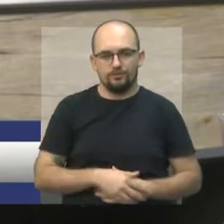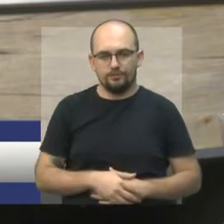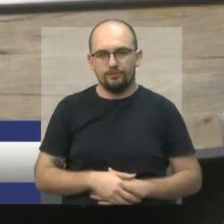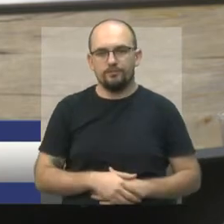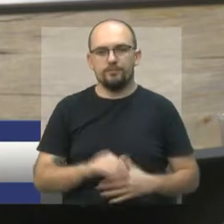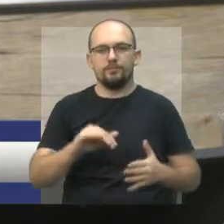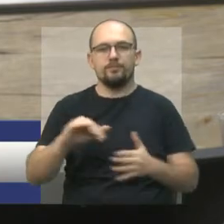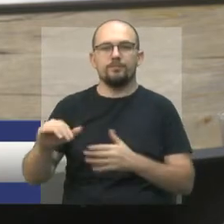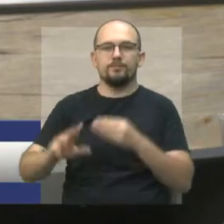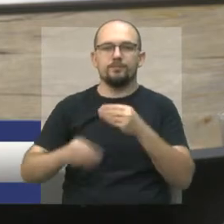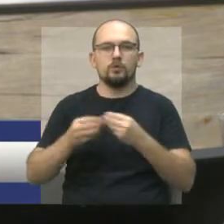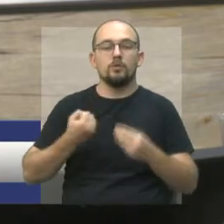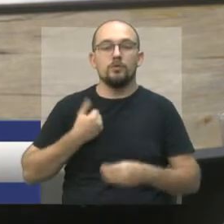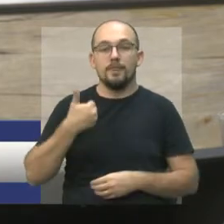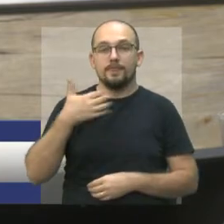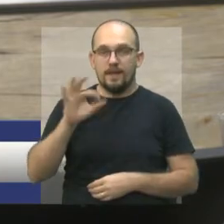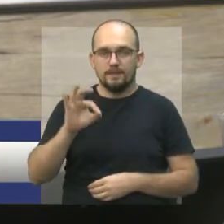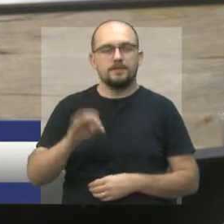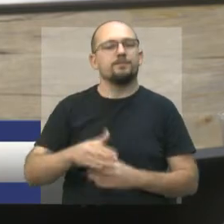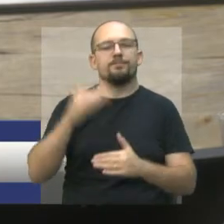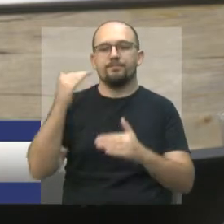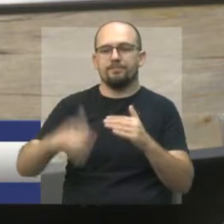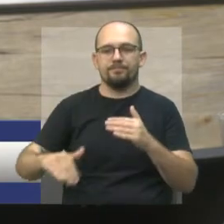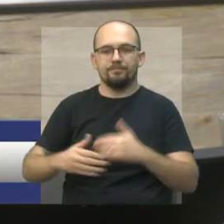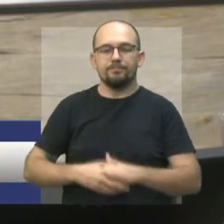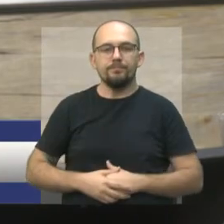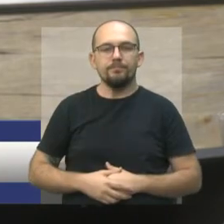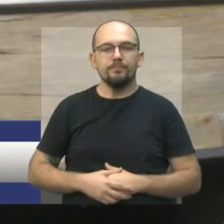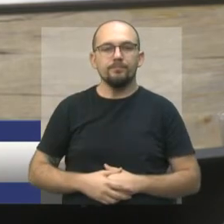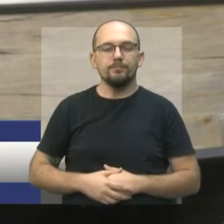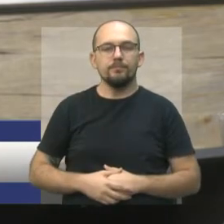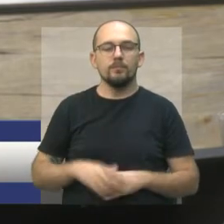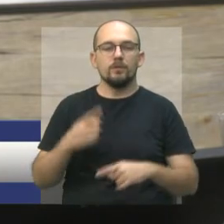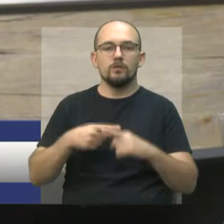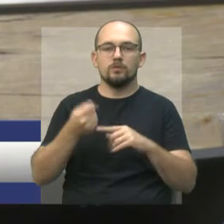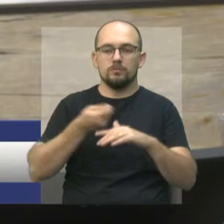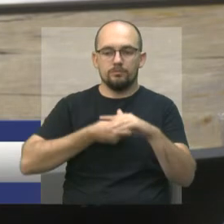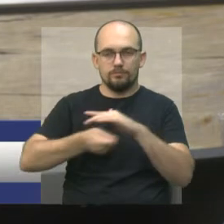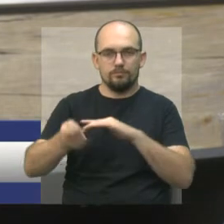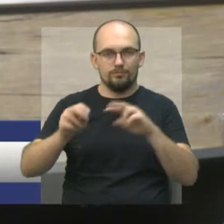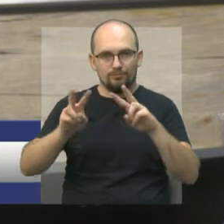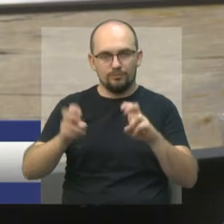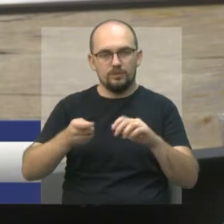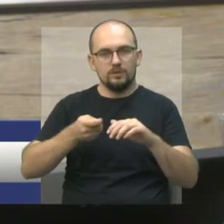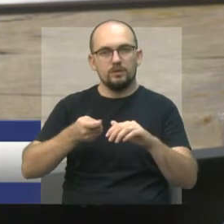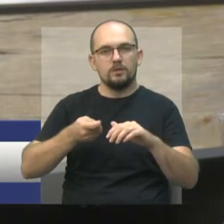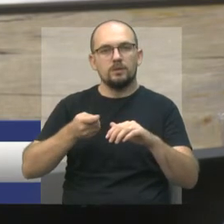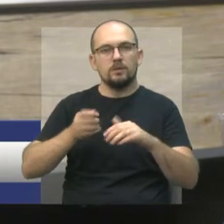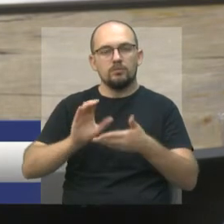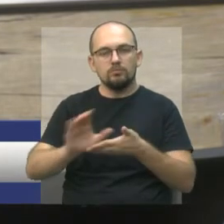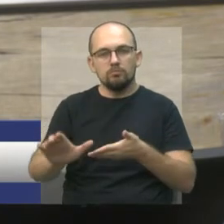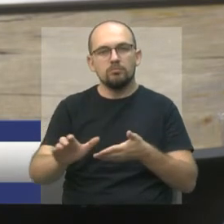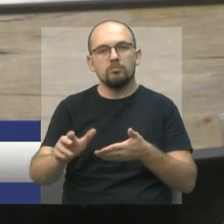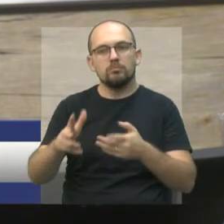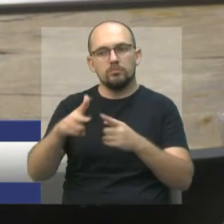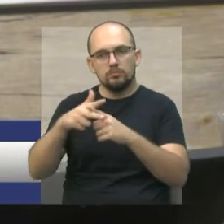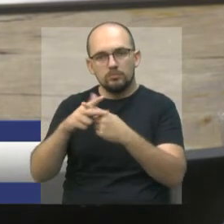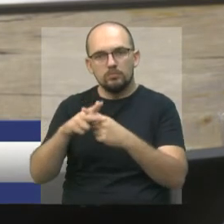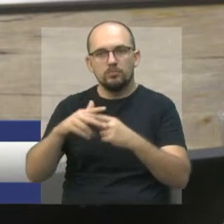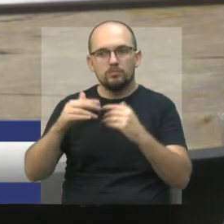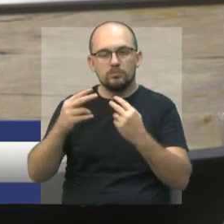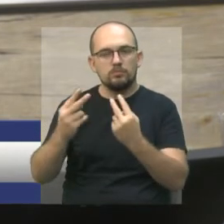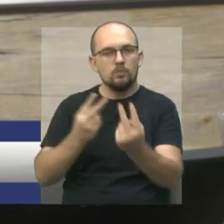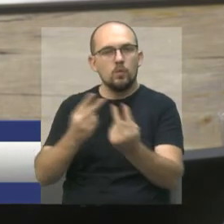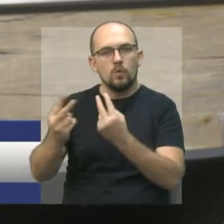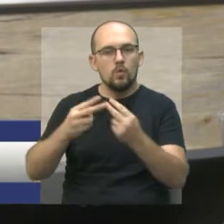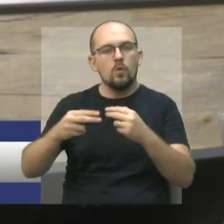Emenda número 10, contrário. Vez que a destinação de recursos à promoção dos investimentos para a manutenção das estradas rurais do